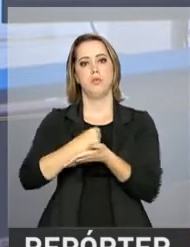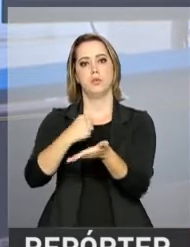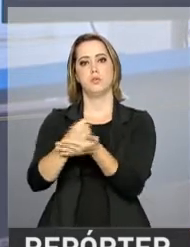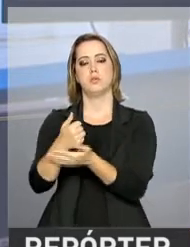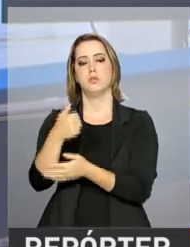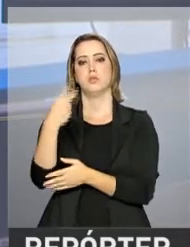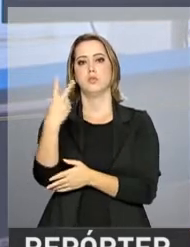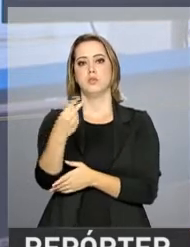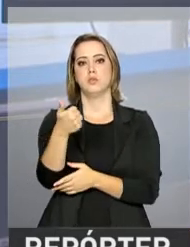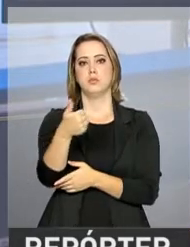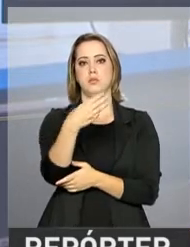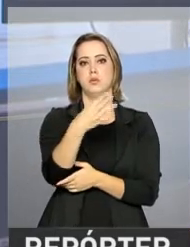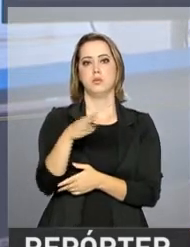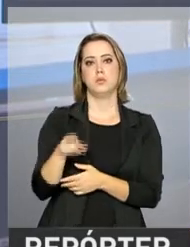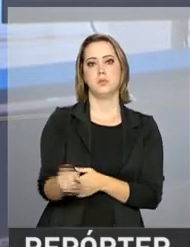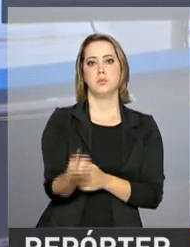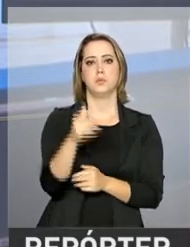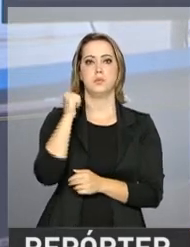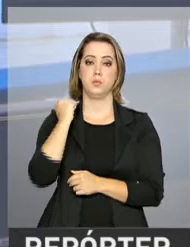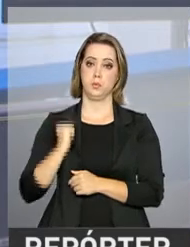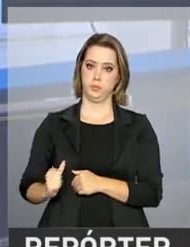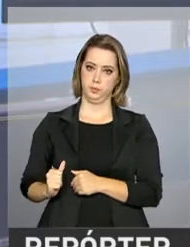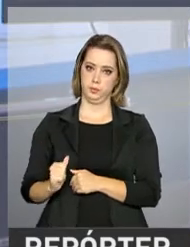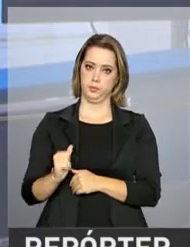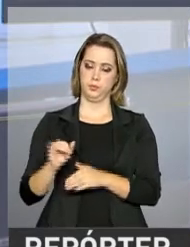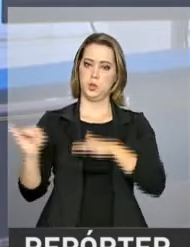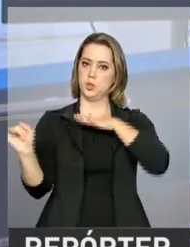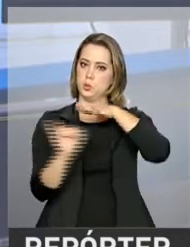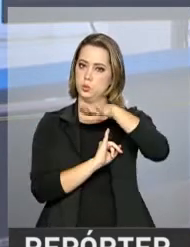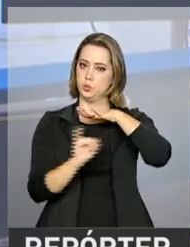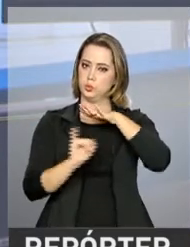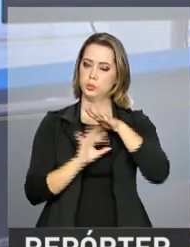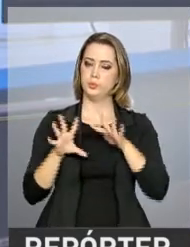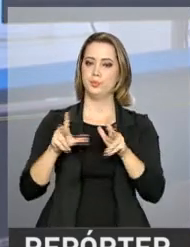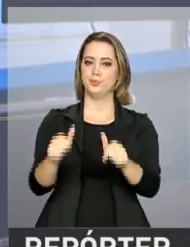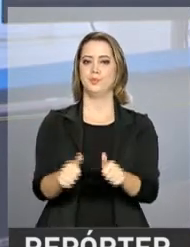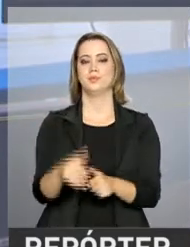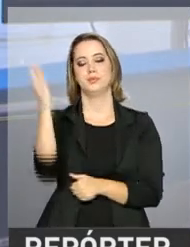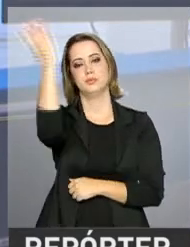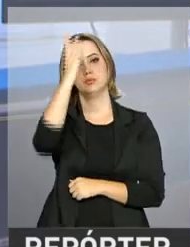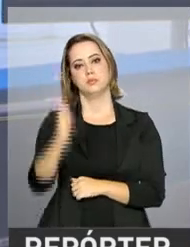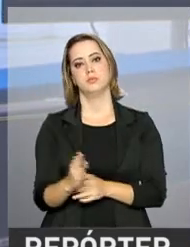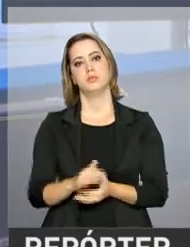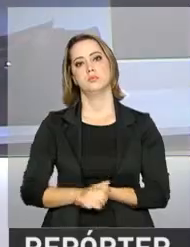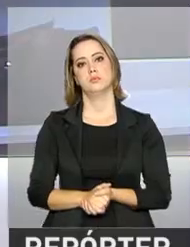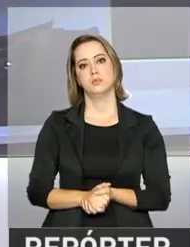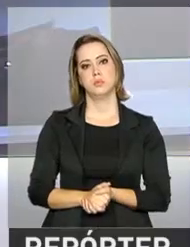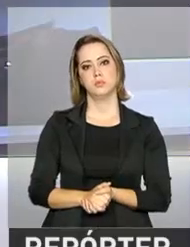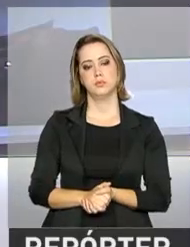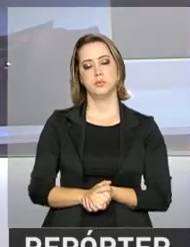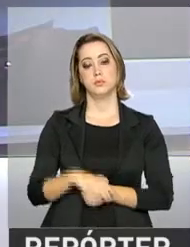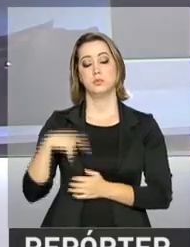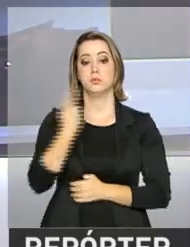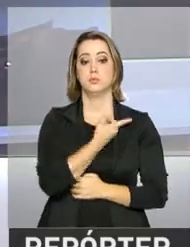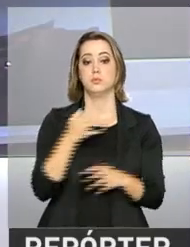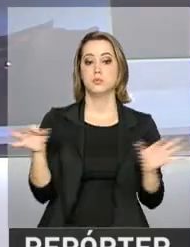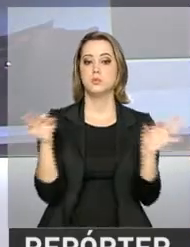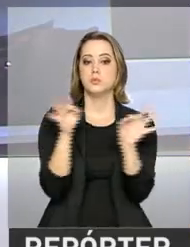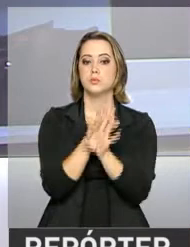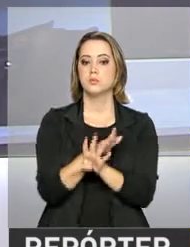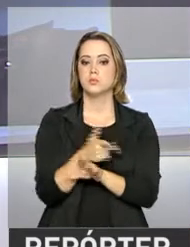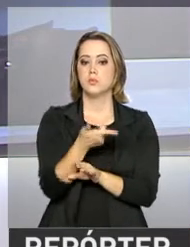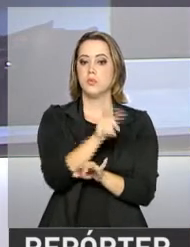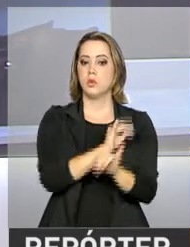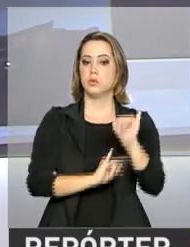cerca de 214 mil bolsas de estudo em instituições de todo o brasil nós ficamos por aqui